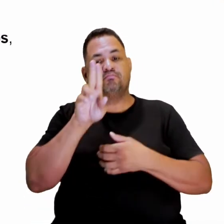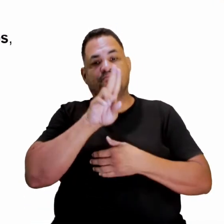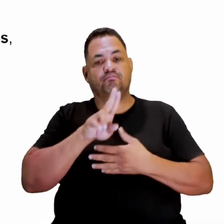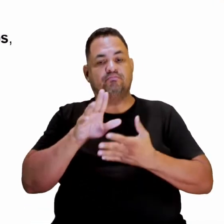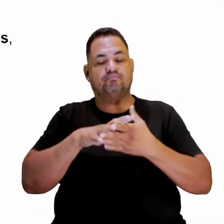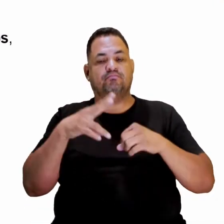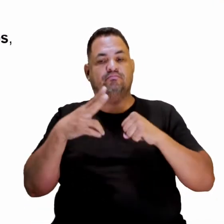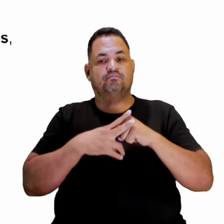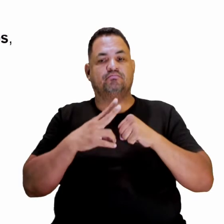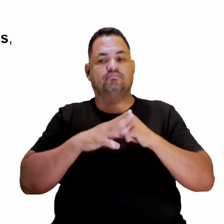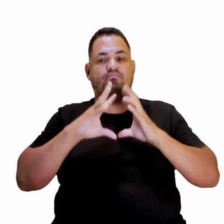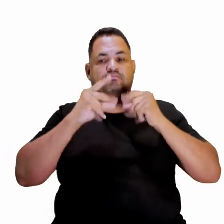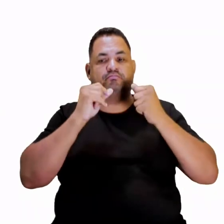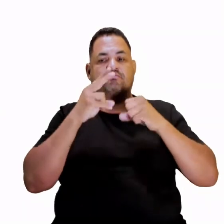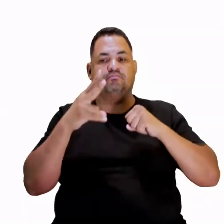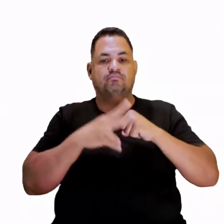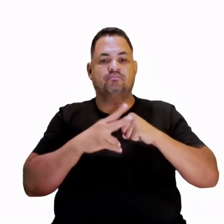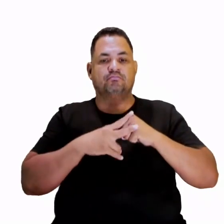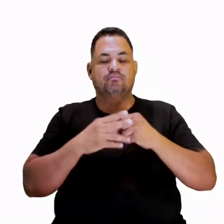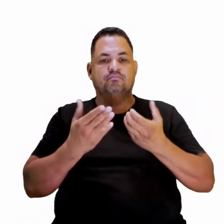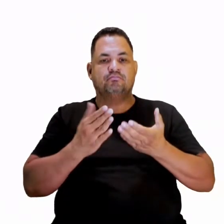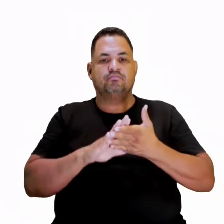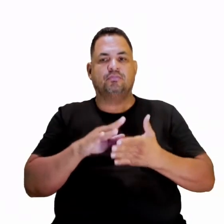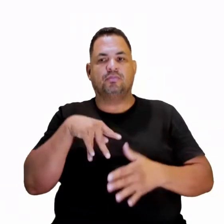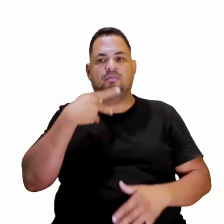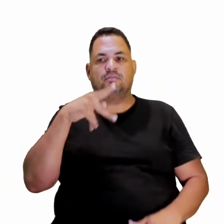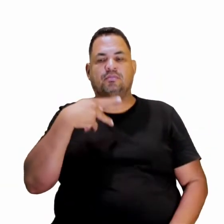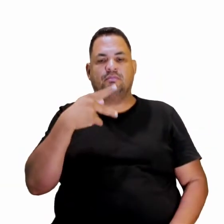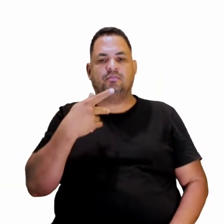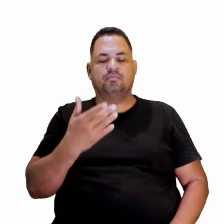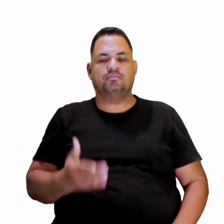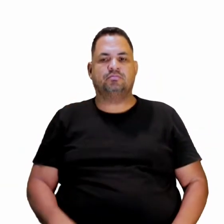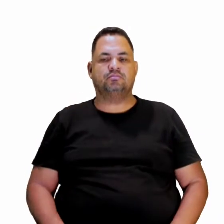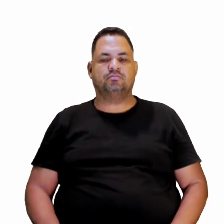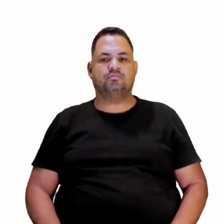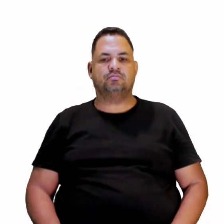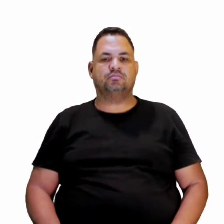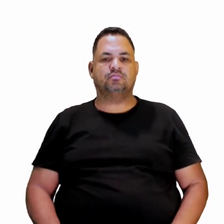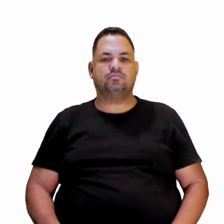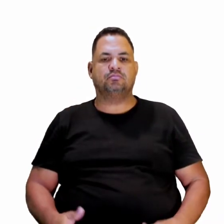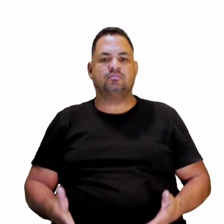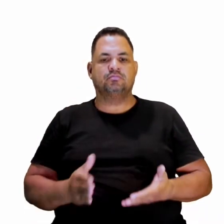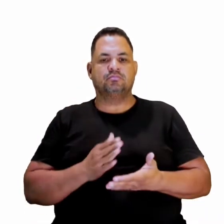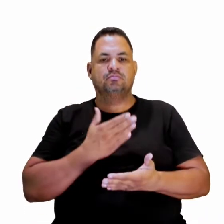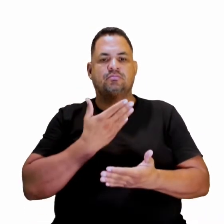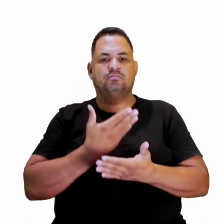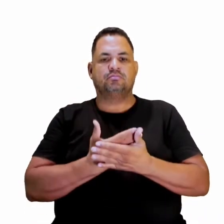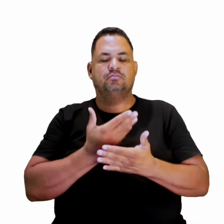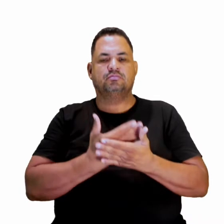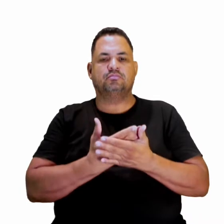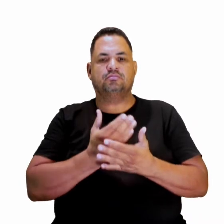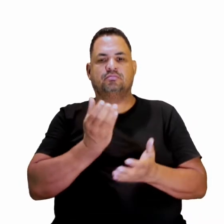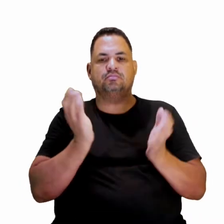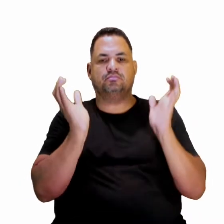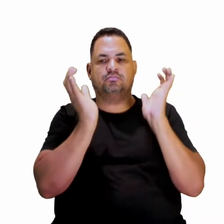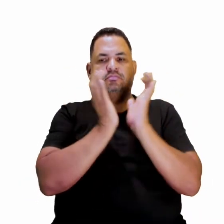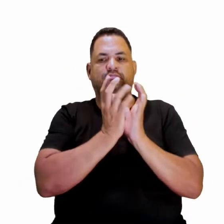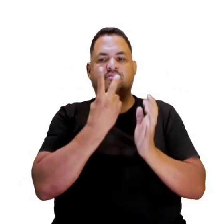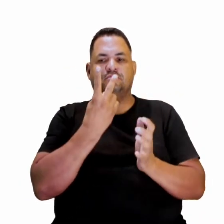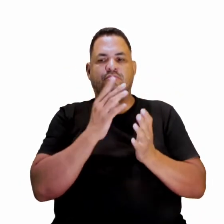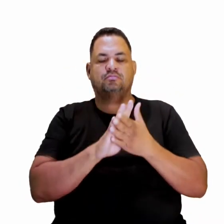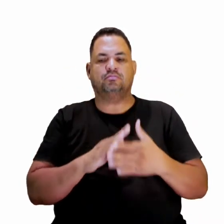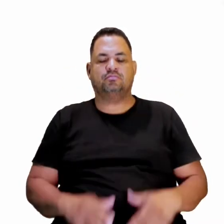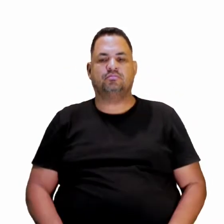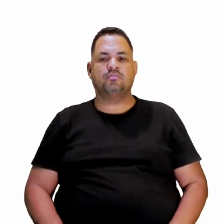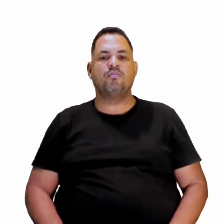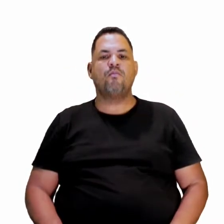todos os verbos, para deixar bem claro. A gente até comentou isso sobre lá numa aula da unidade 2, que foi a